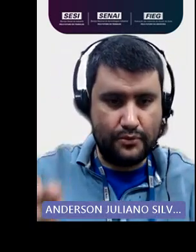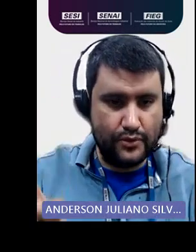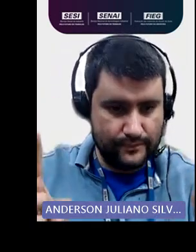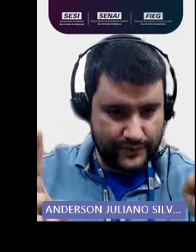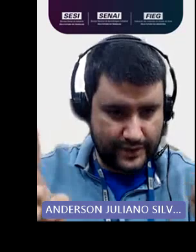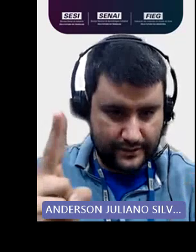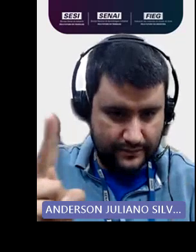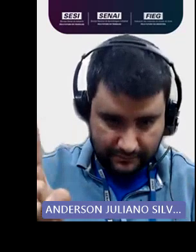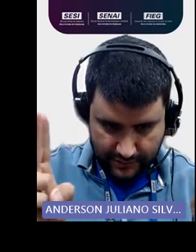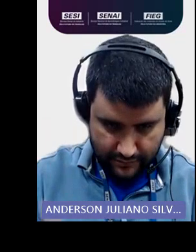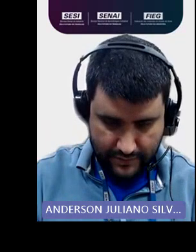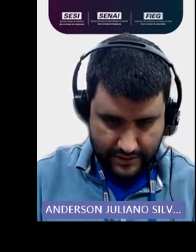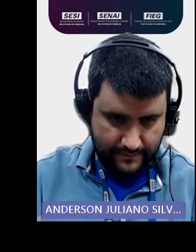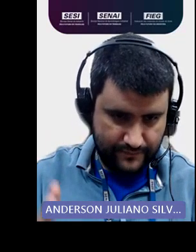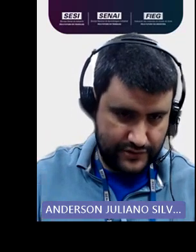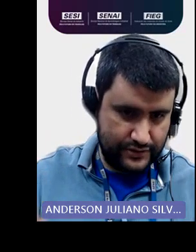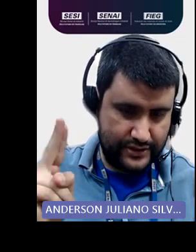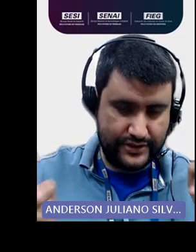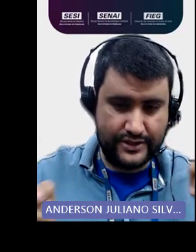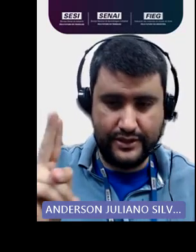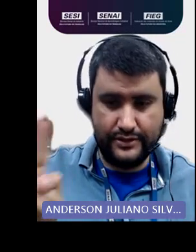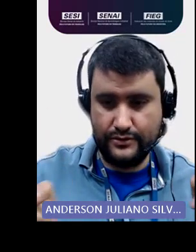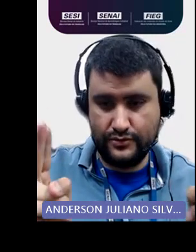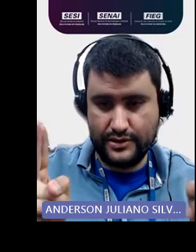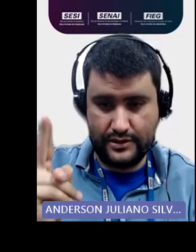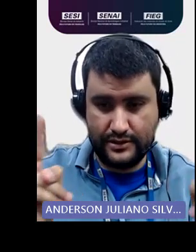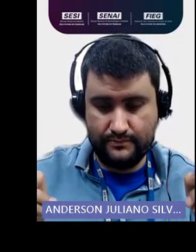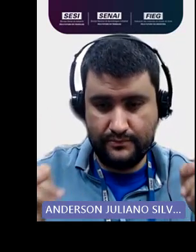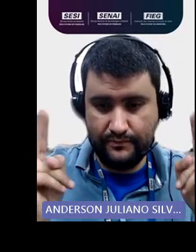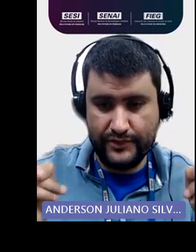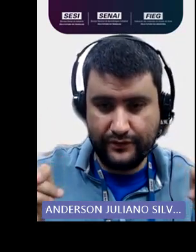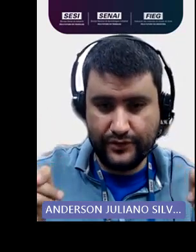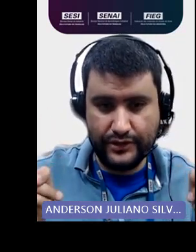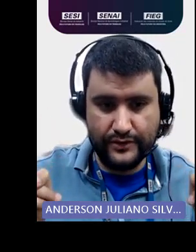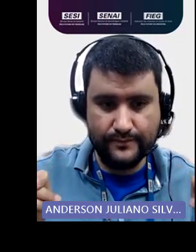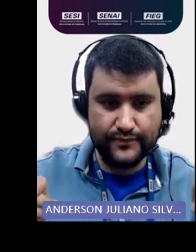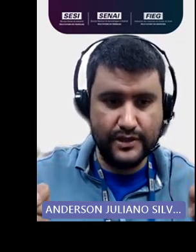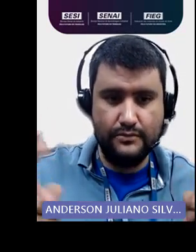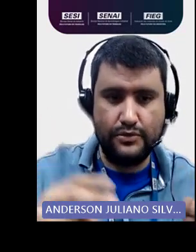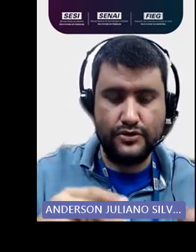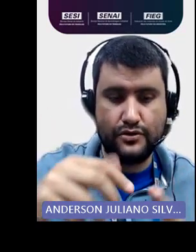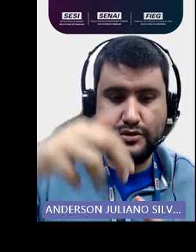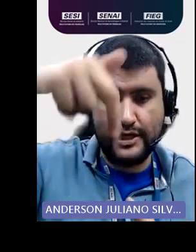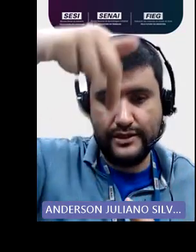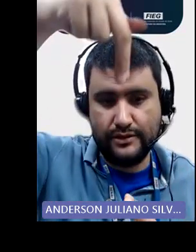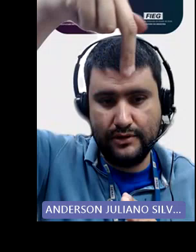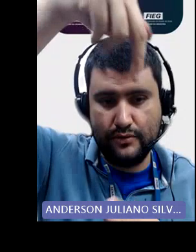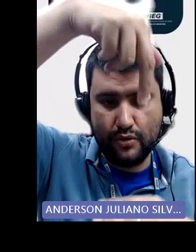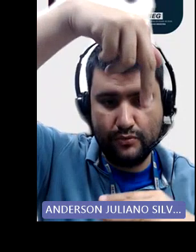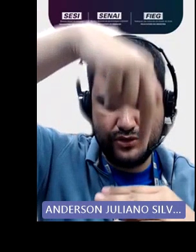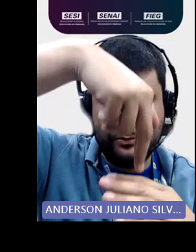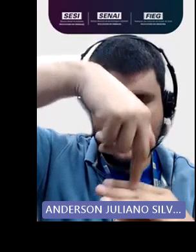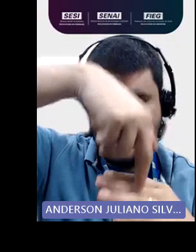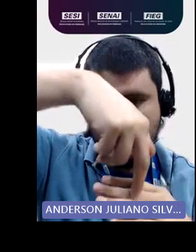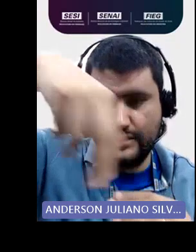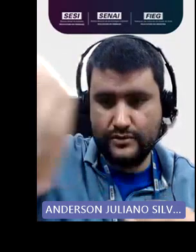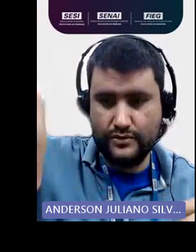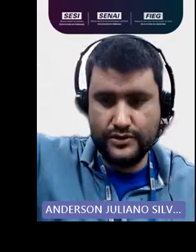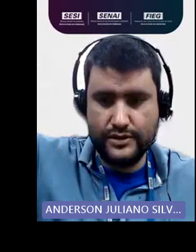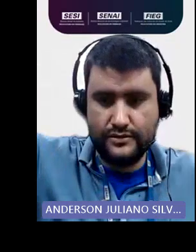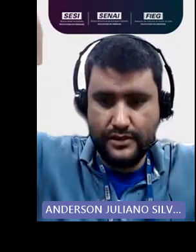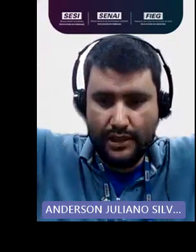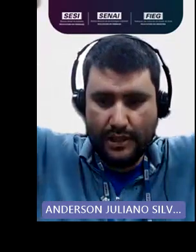coloco o apoio em uma distância entre os dois ali definida. Posso colocar então ali um corpo de prova no